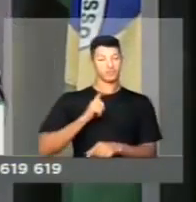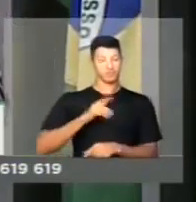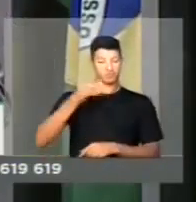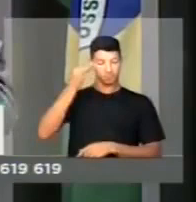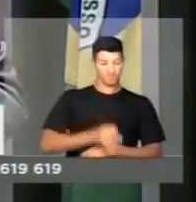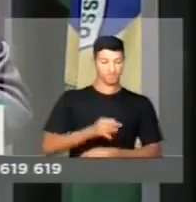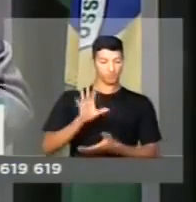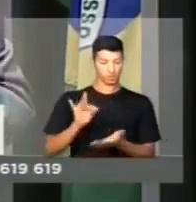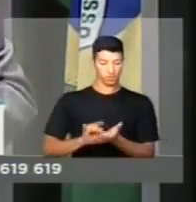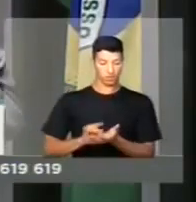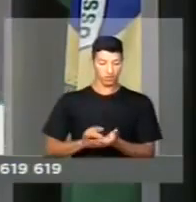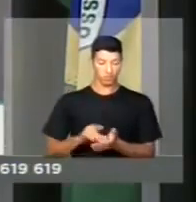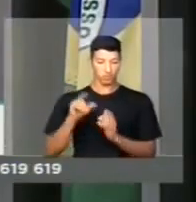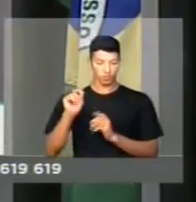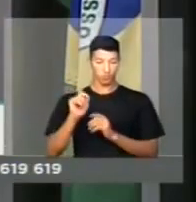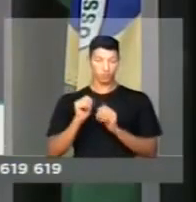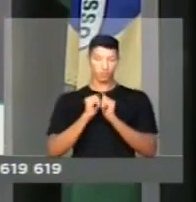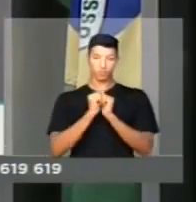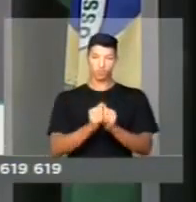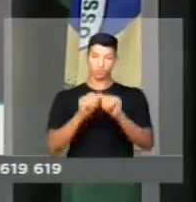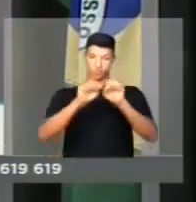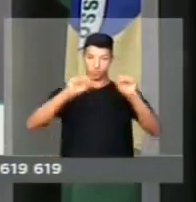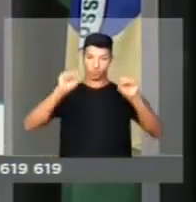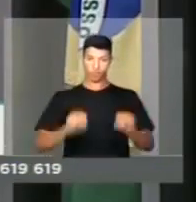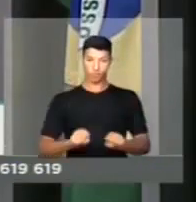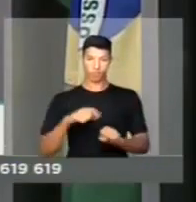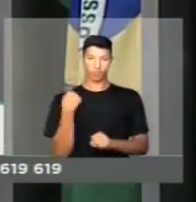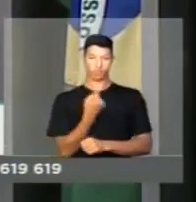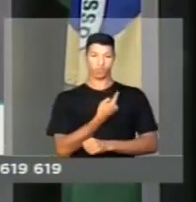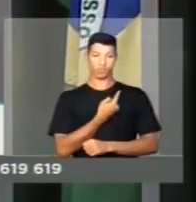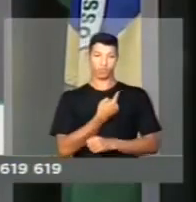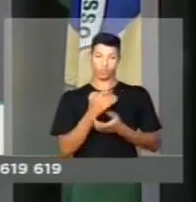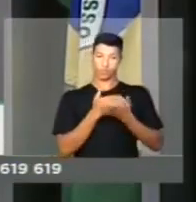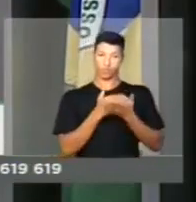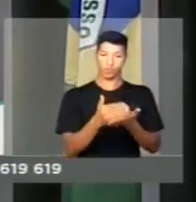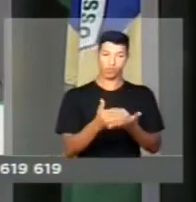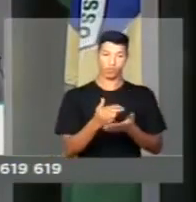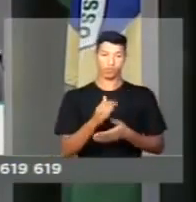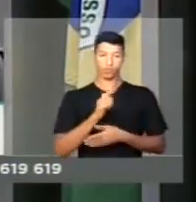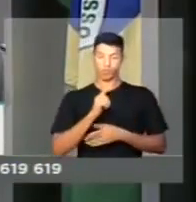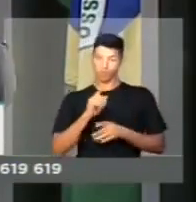certeza absoluta que com esse sistema nós passaríamos a